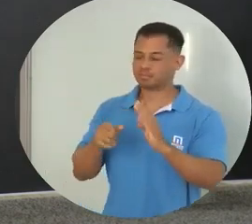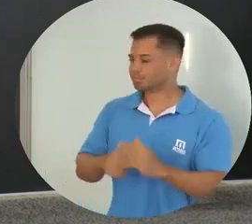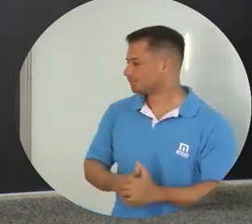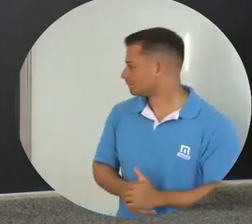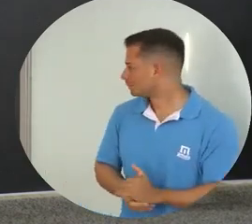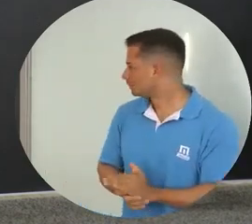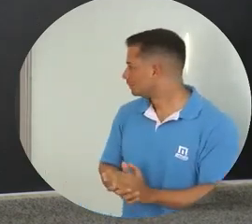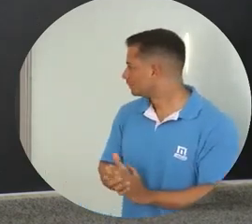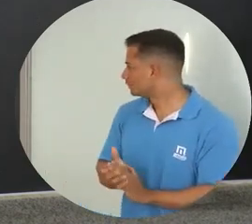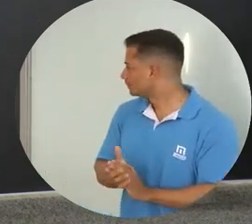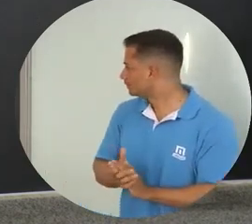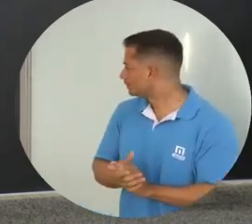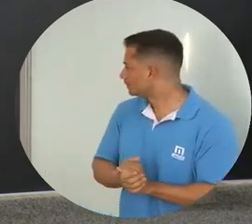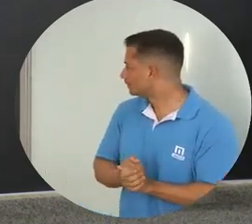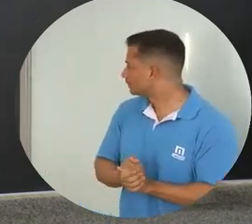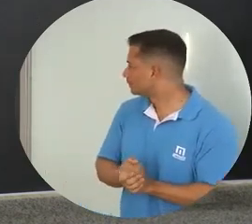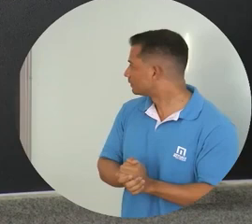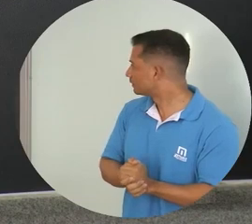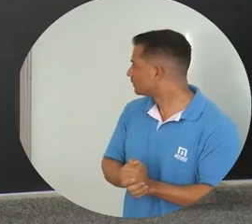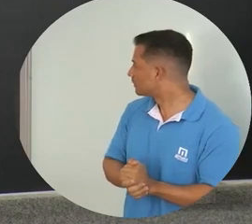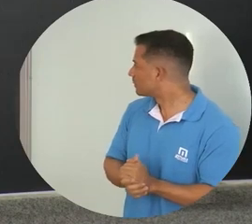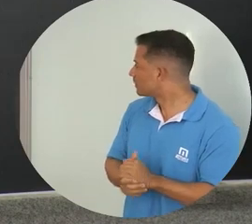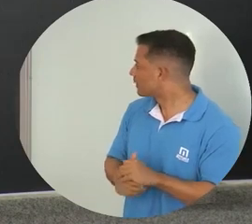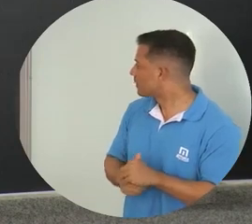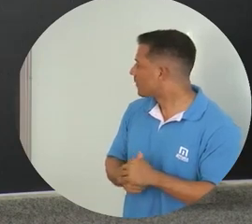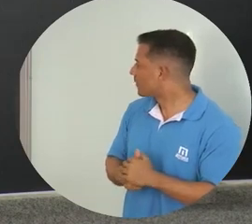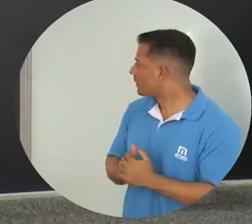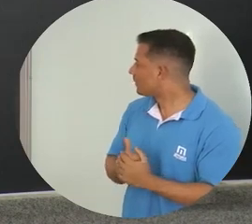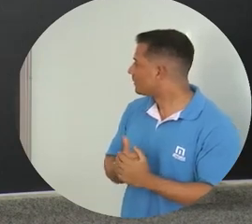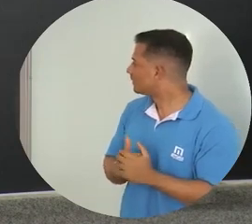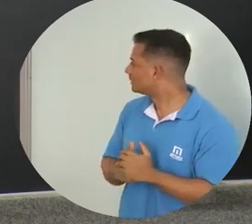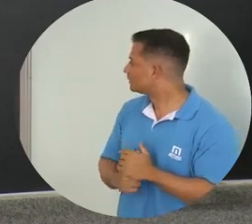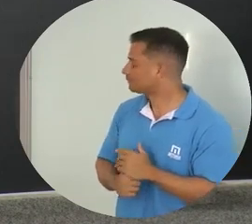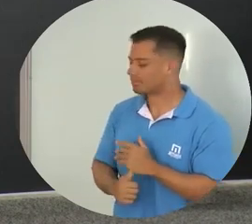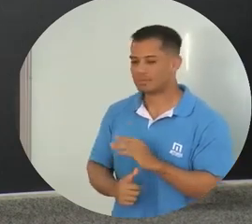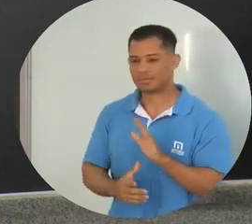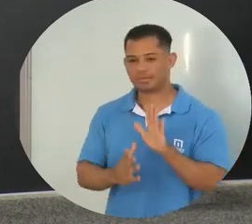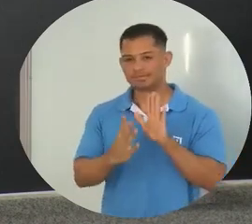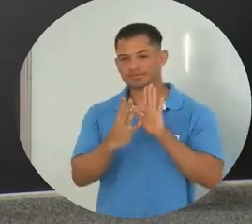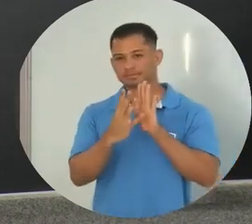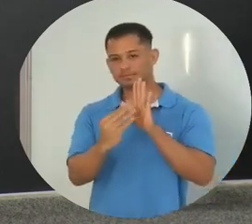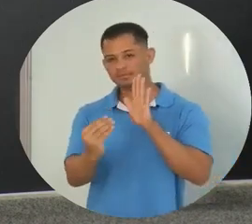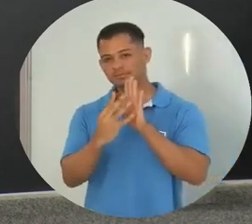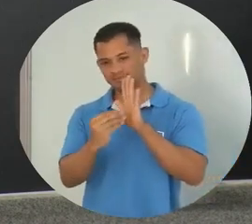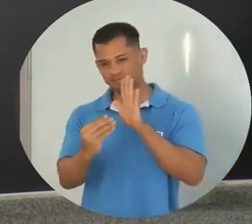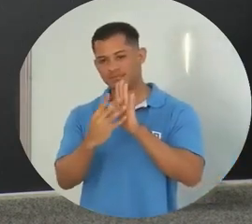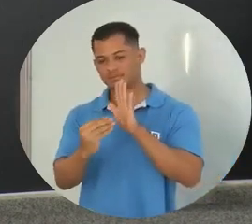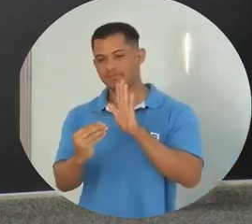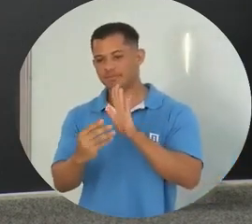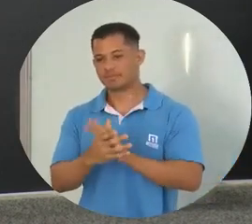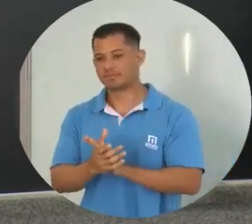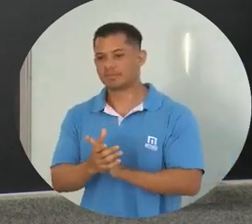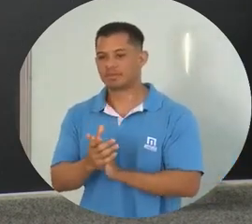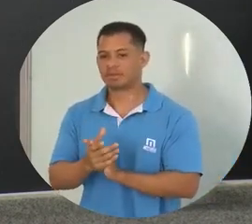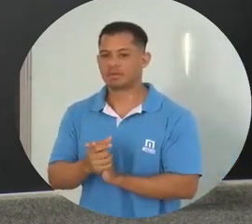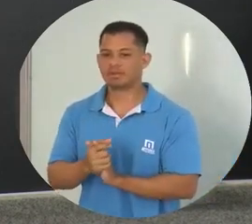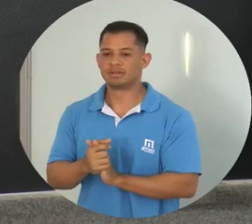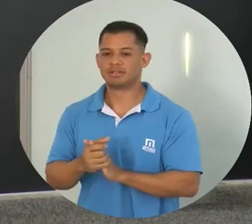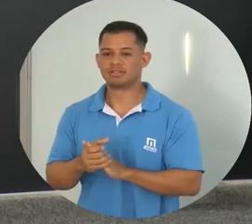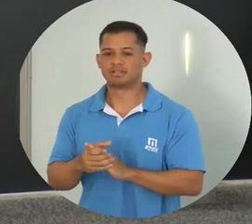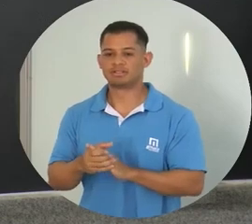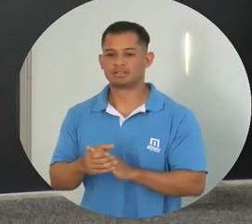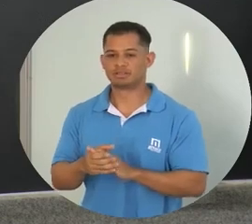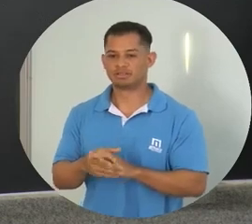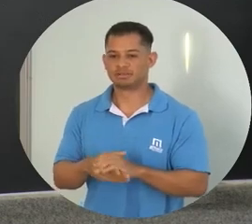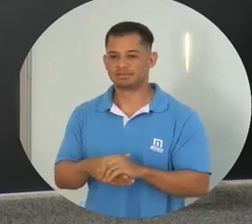Muito bem. Modelagem, né? Aquele modelo que nós fizemos ali até com a ferramenta